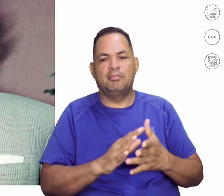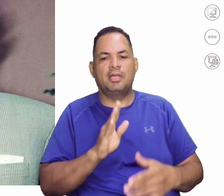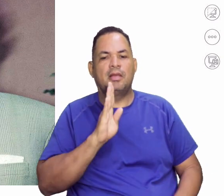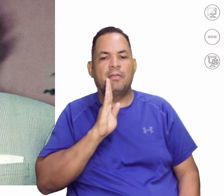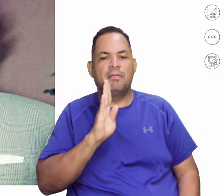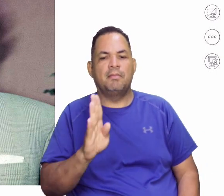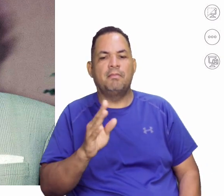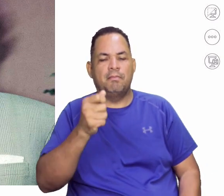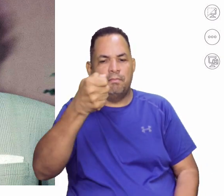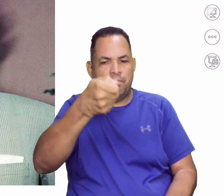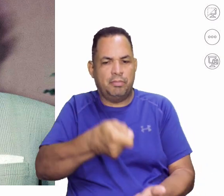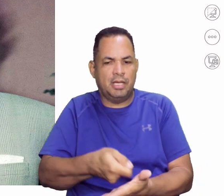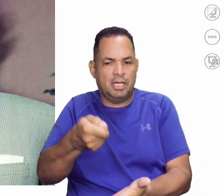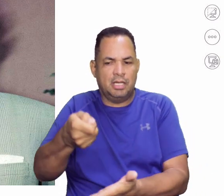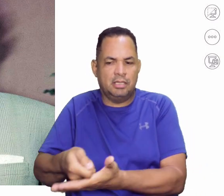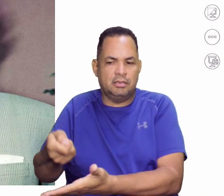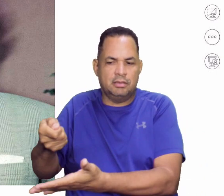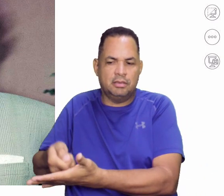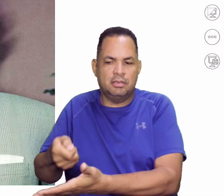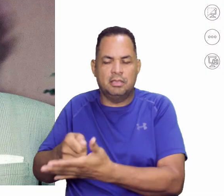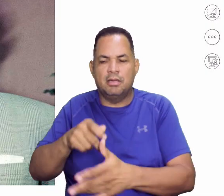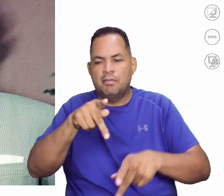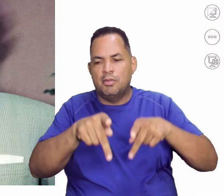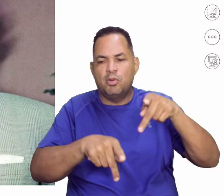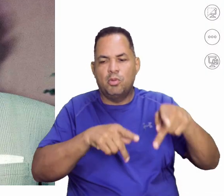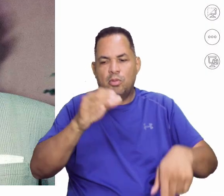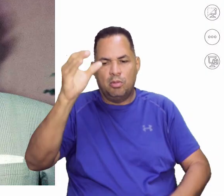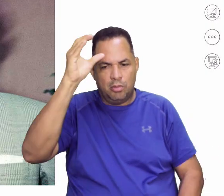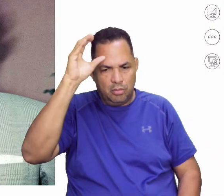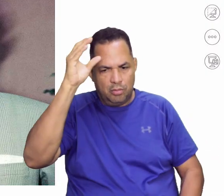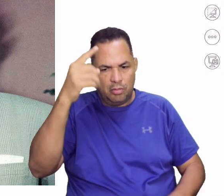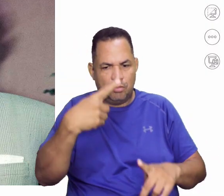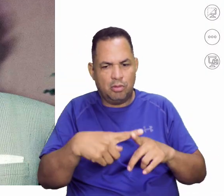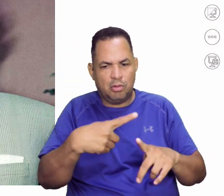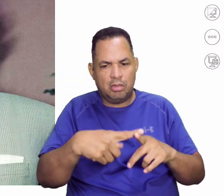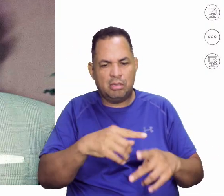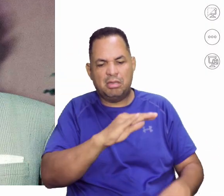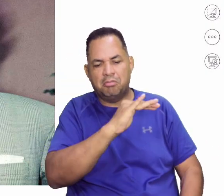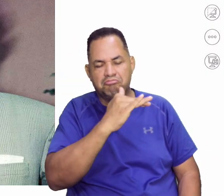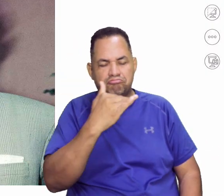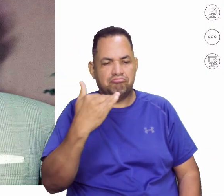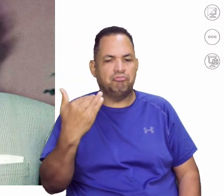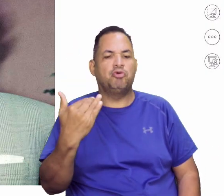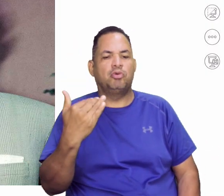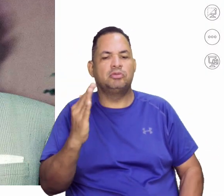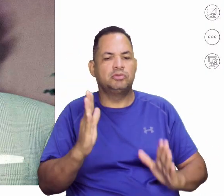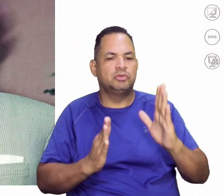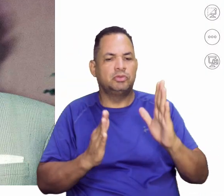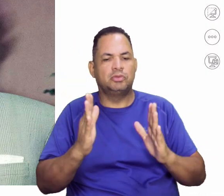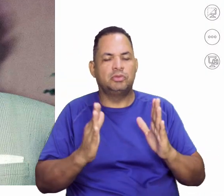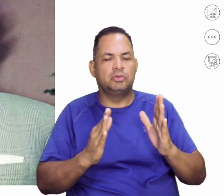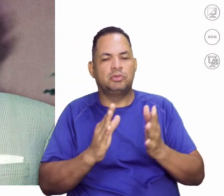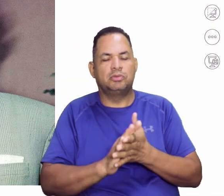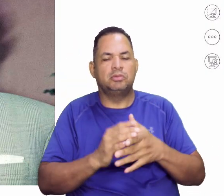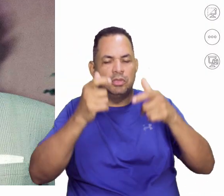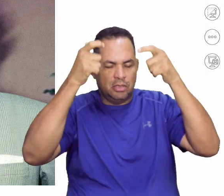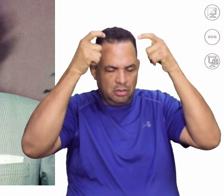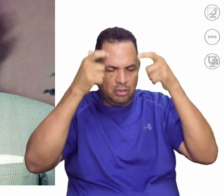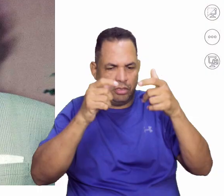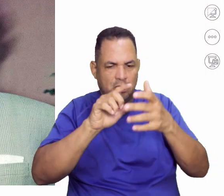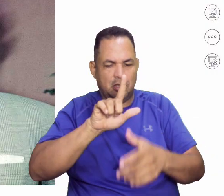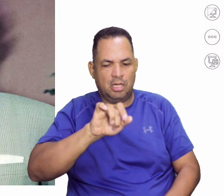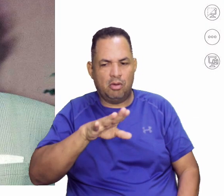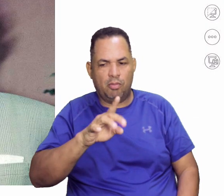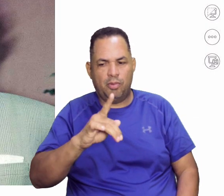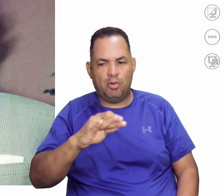Bélgica pague indenizações para o povo do Congo devido à crueldade que foi durante o governo de Leopoldo II